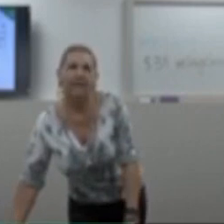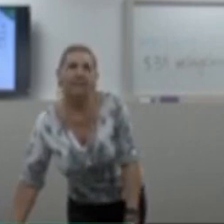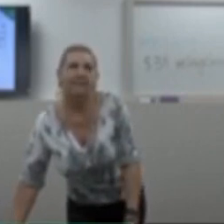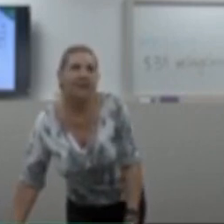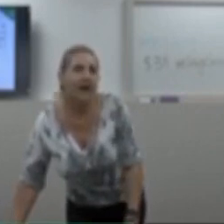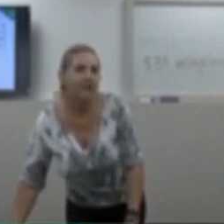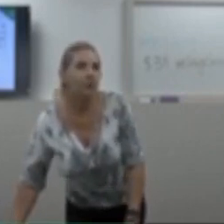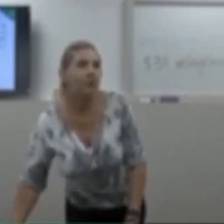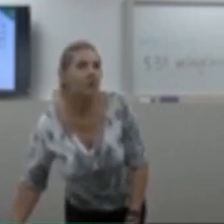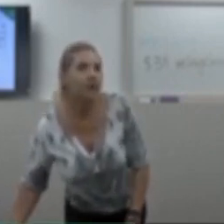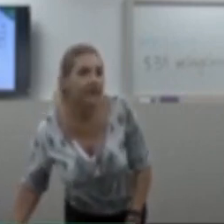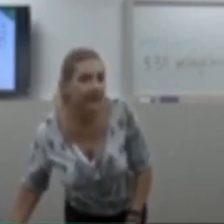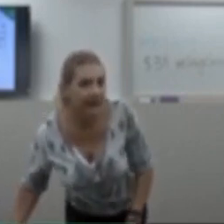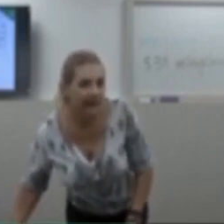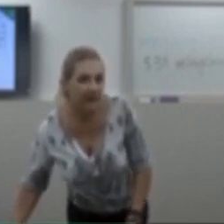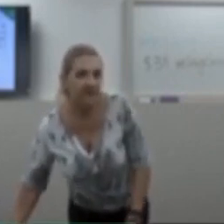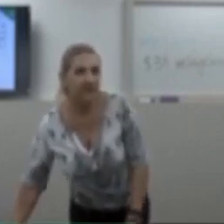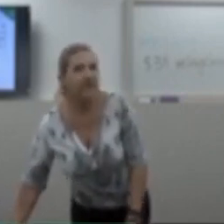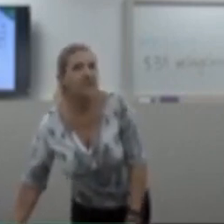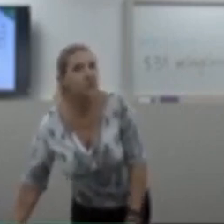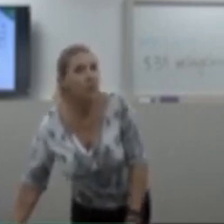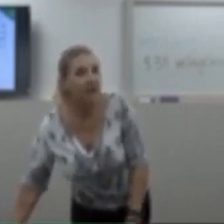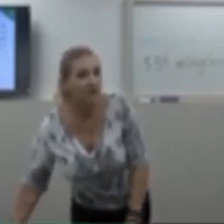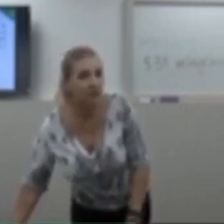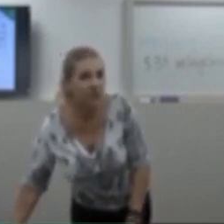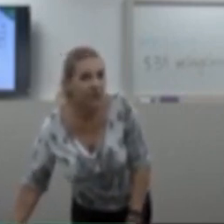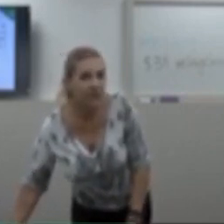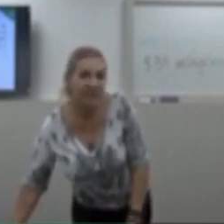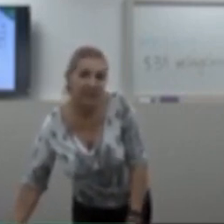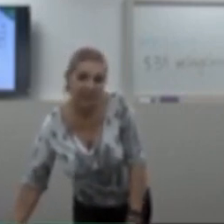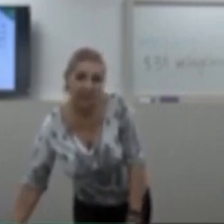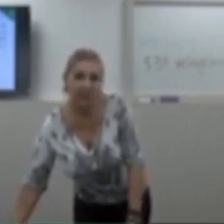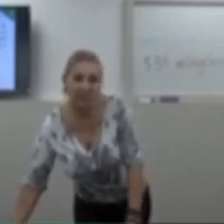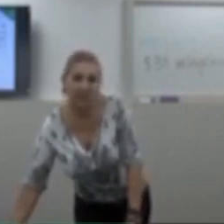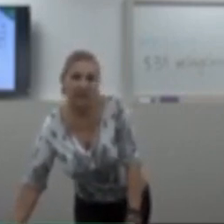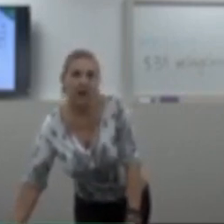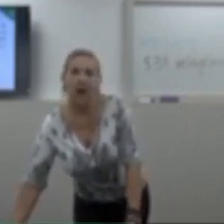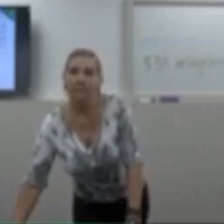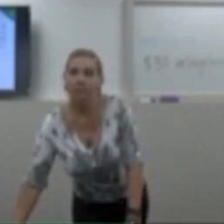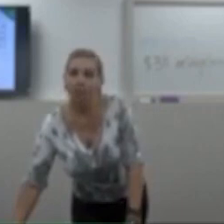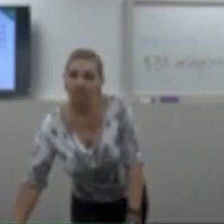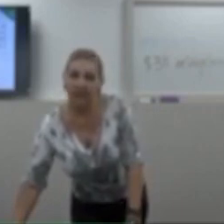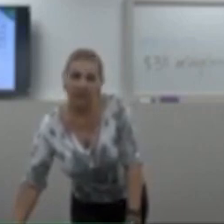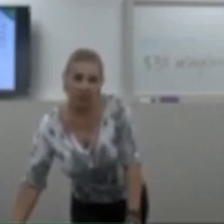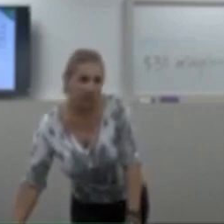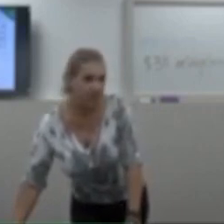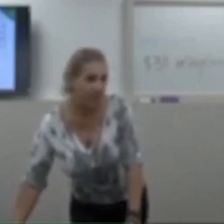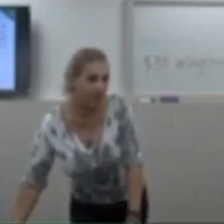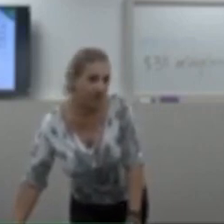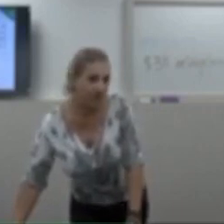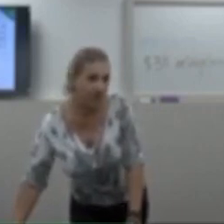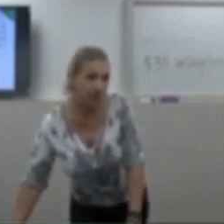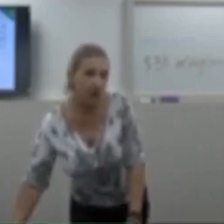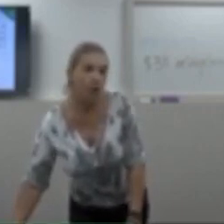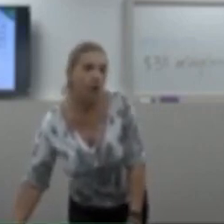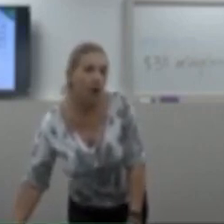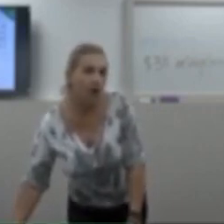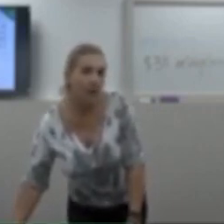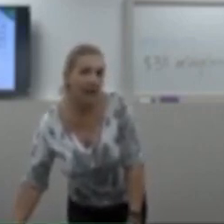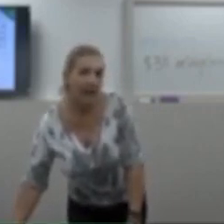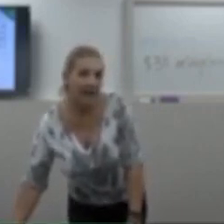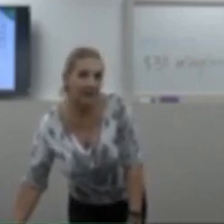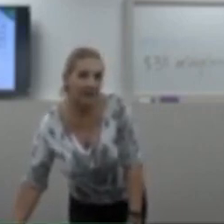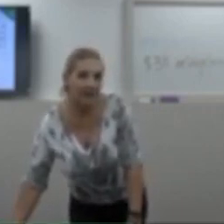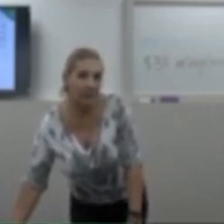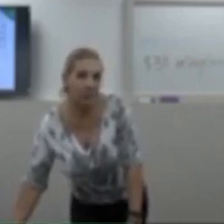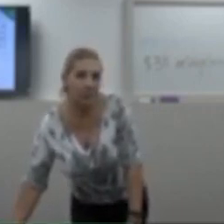Fracionário, metade de uma xícara de leite, 3/4 de uma xícara de leite, possivelmente. Multiplicativo, só se assim, ó,